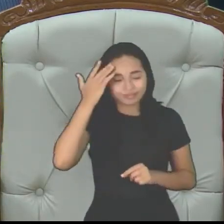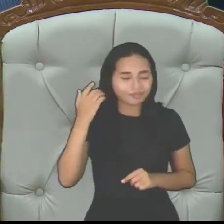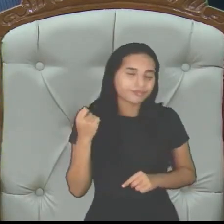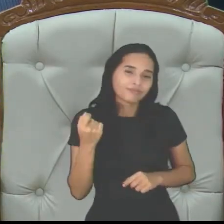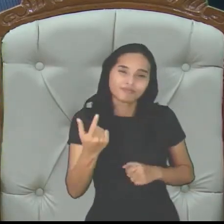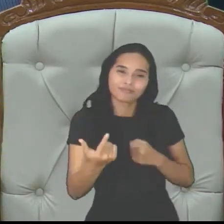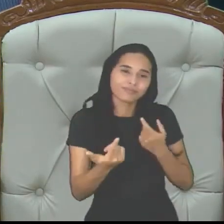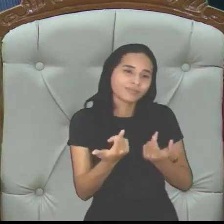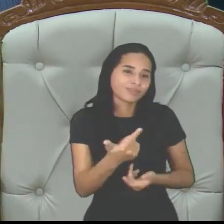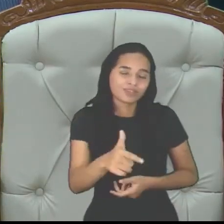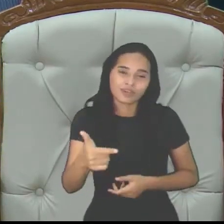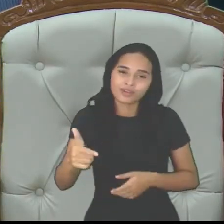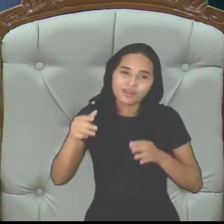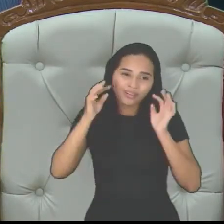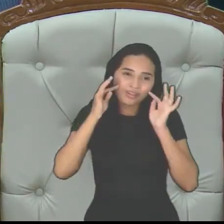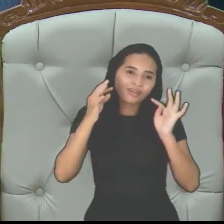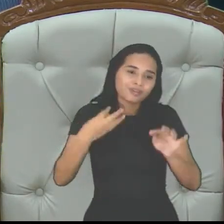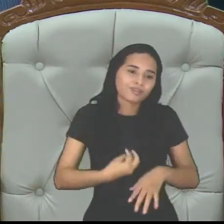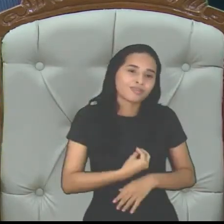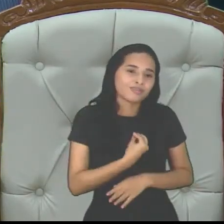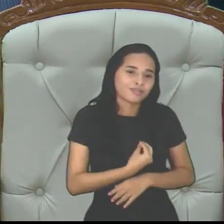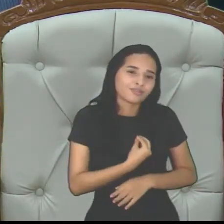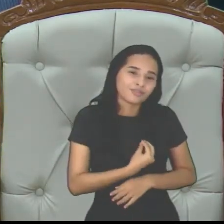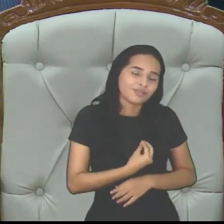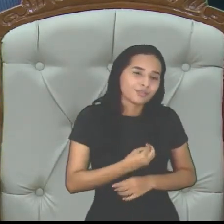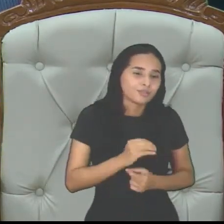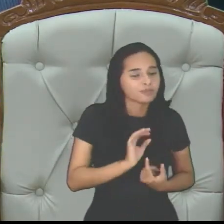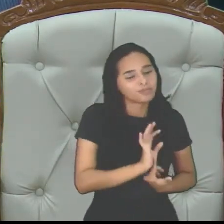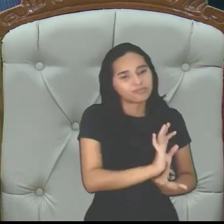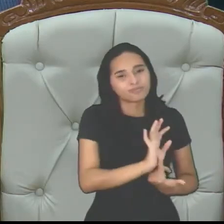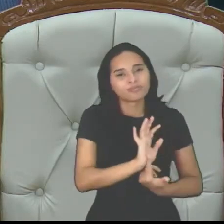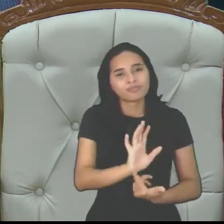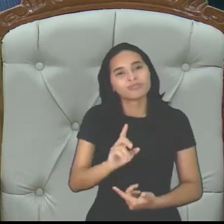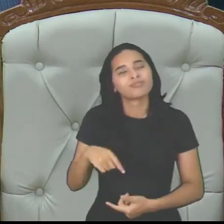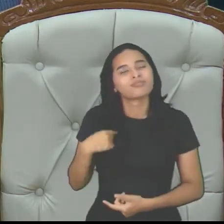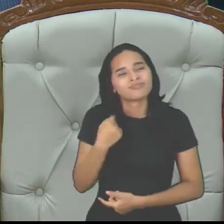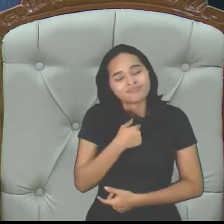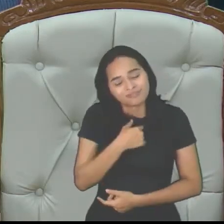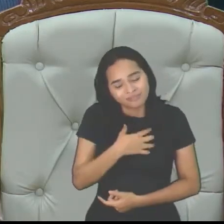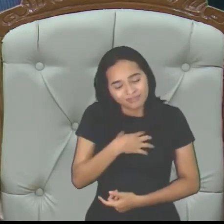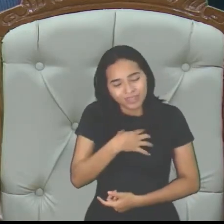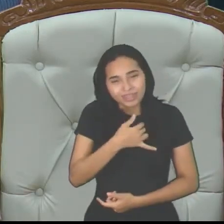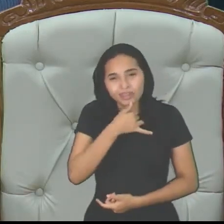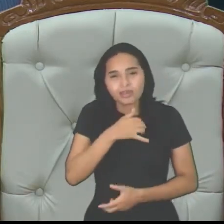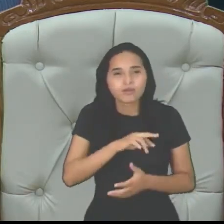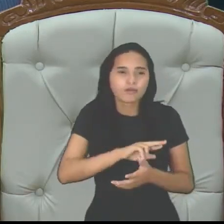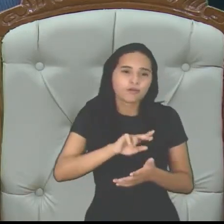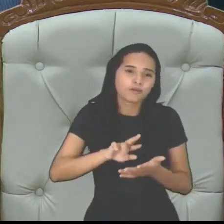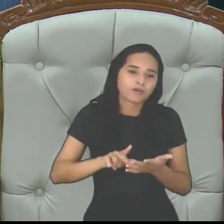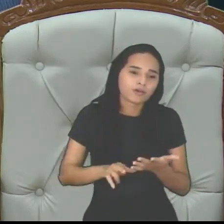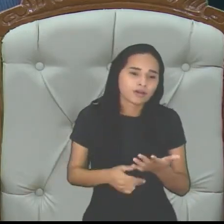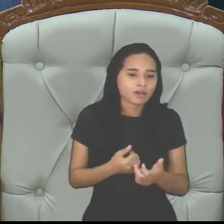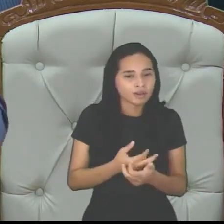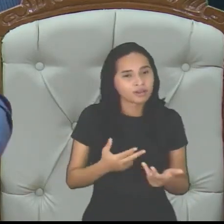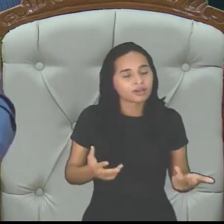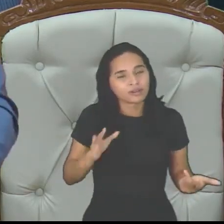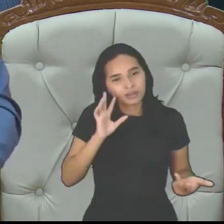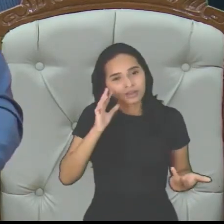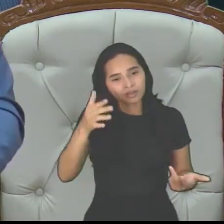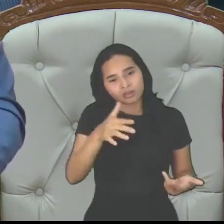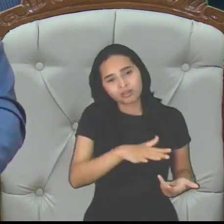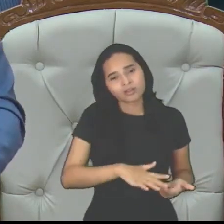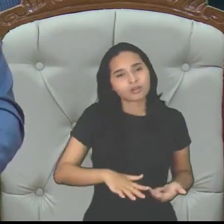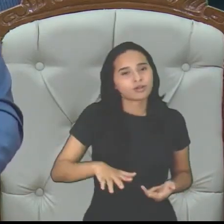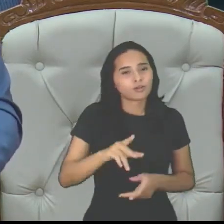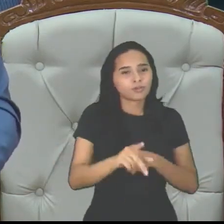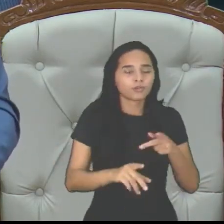têm testemunho de vida para dar para as pessoas. Nós estamos tristes, irmãos, com muitas coisas que acontecem no meio do povo de